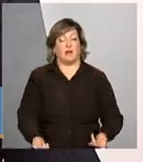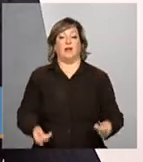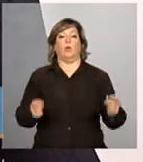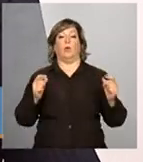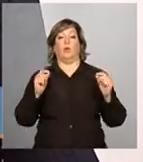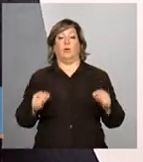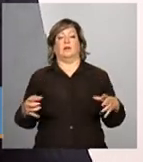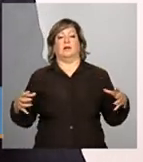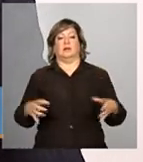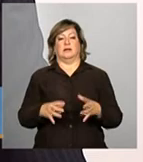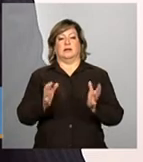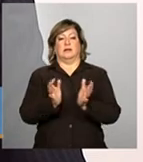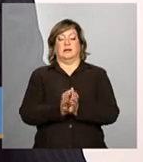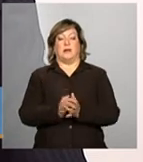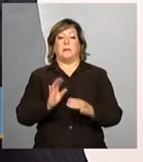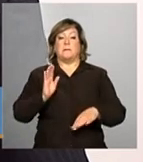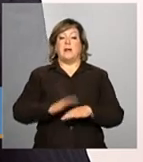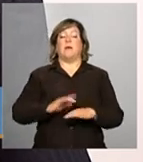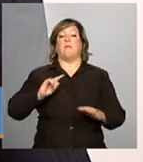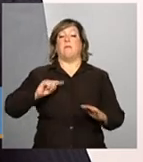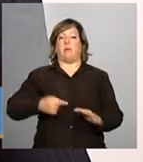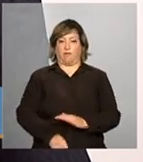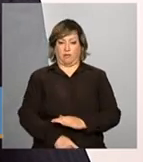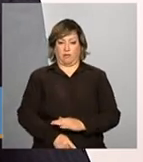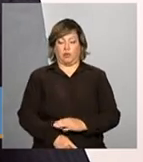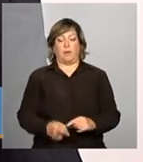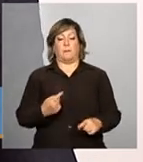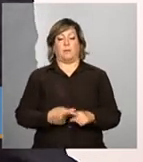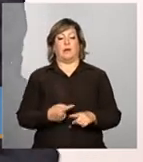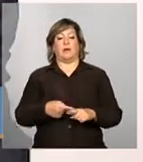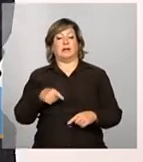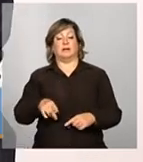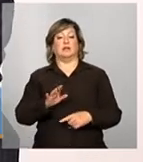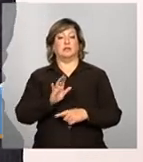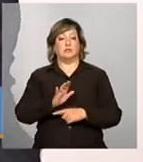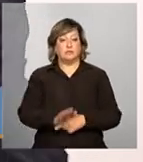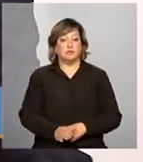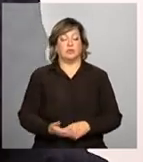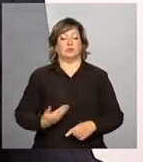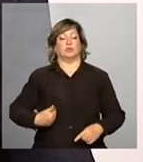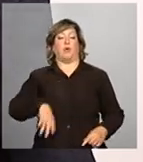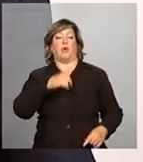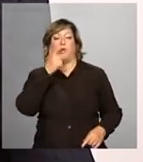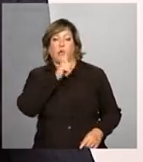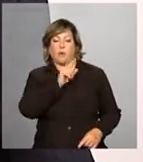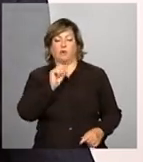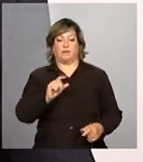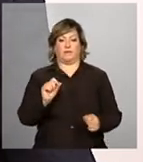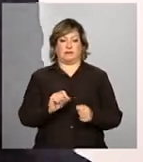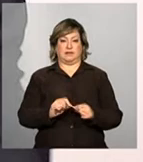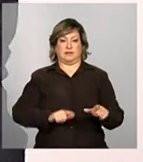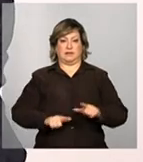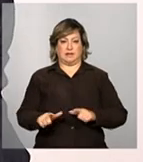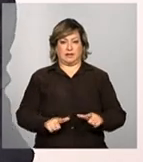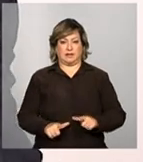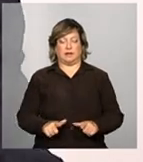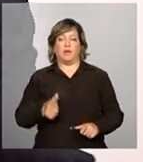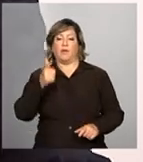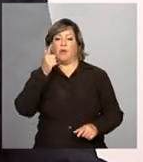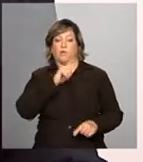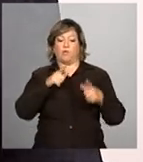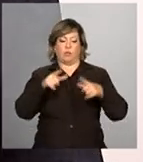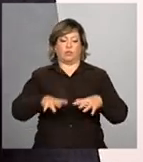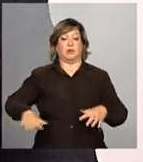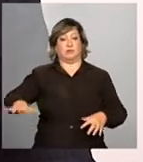deliberação das conferências municipais e tal mais intensa porque isso vai fazer com que a gente operacionalize faz com que a gente de fato ao câncer